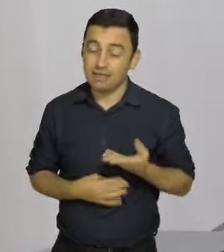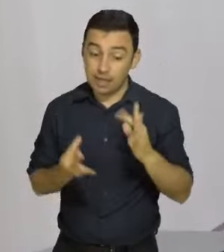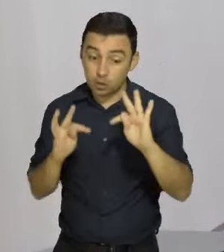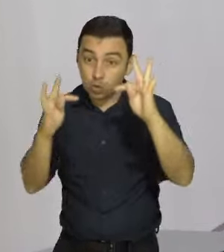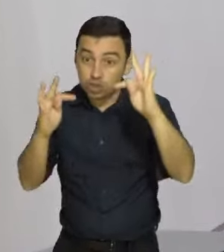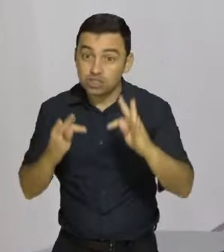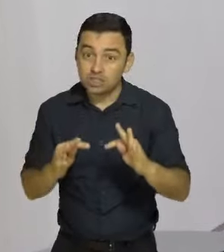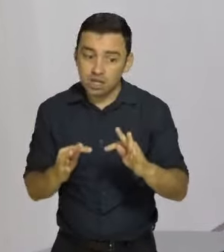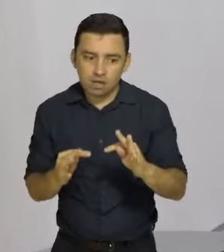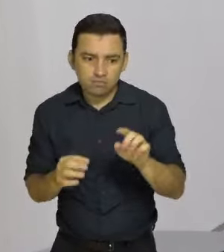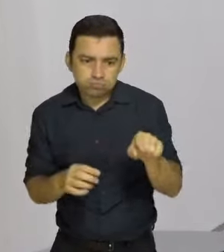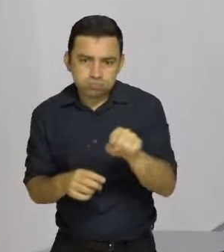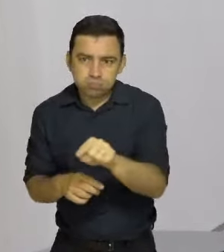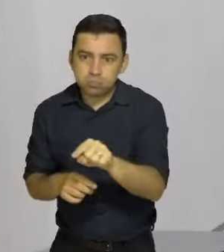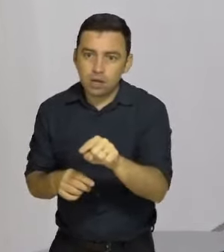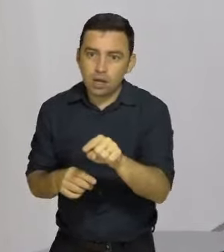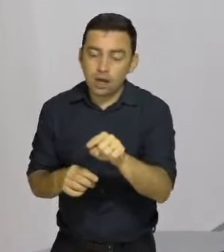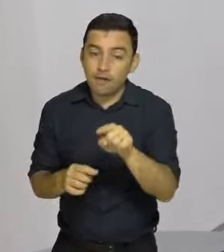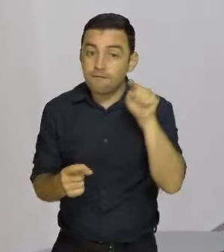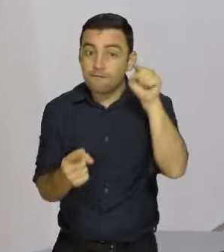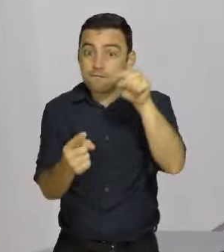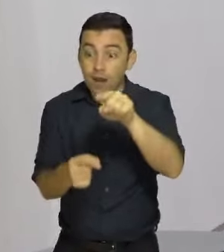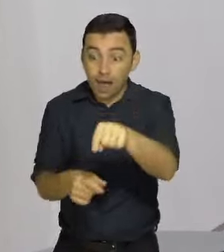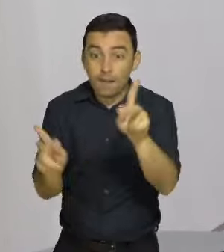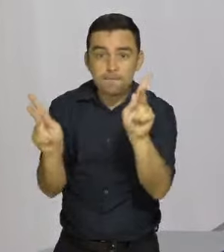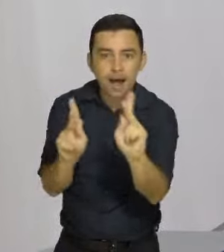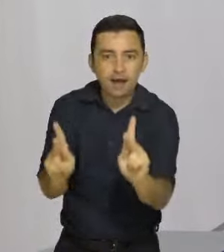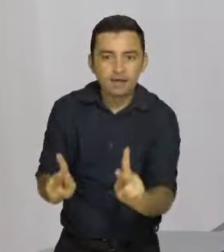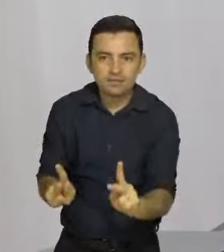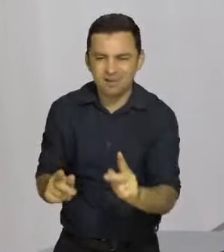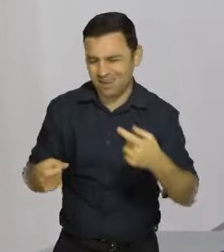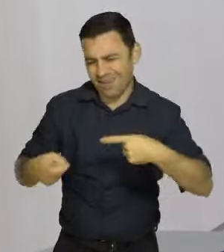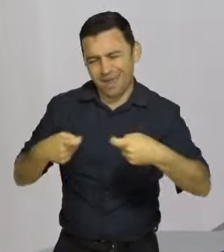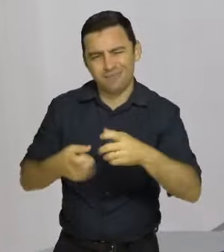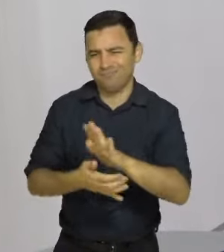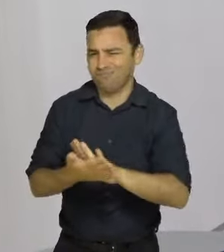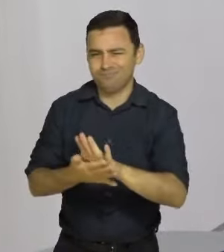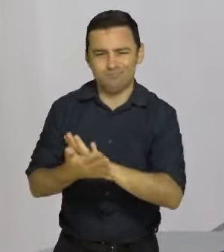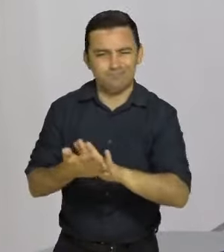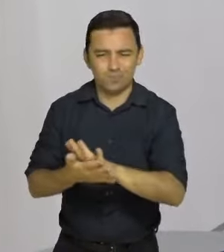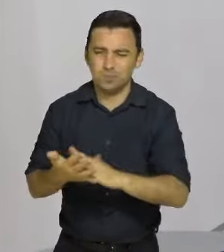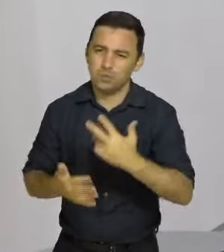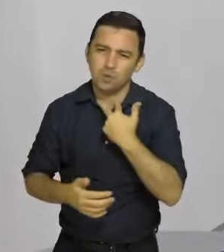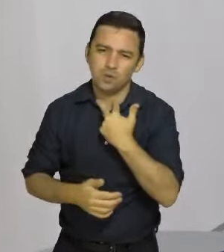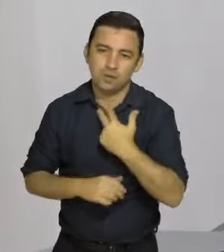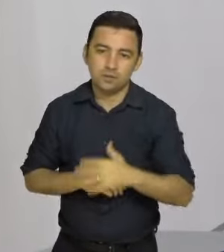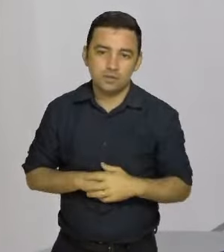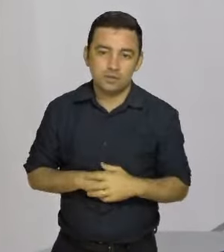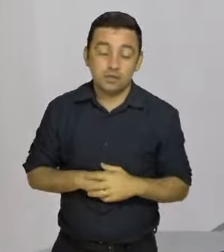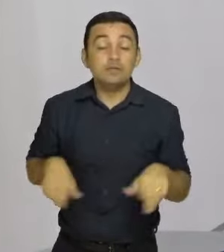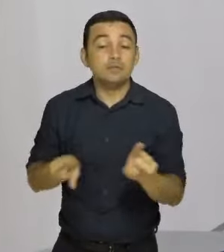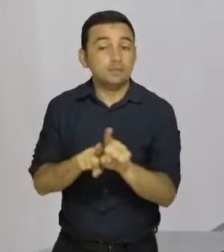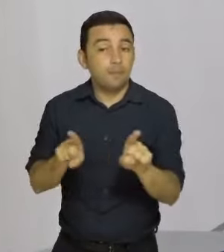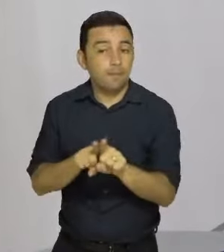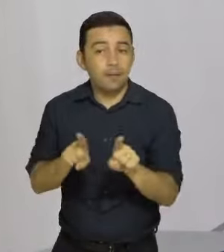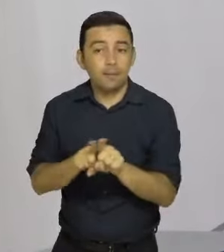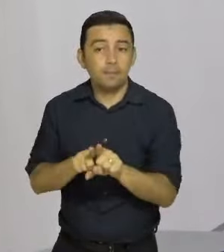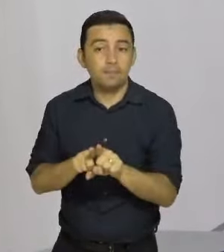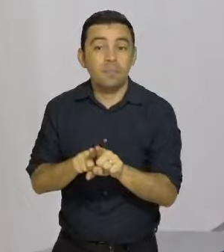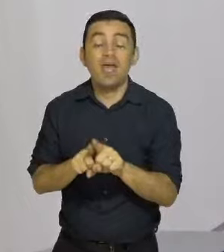Tecnologias que tenham como horizonte a paz e não a guerra. E isso passa também por